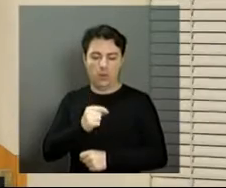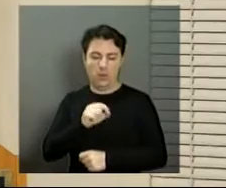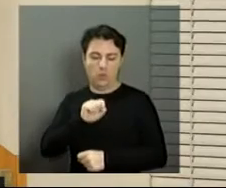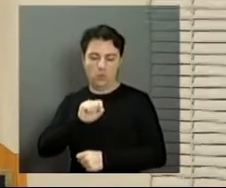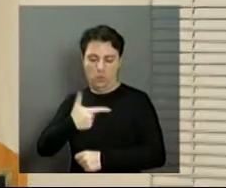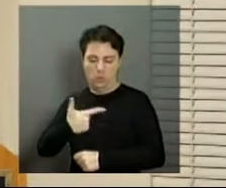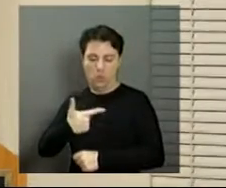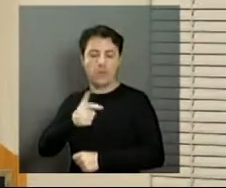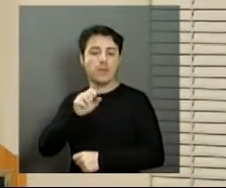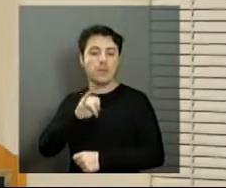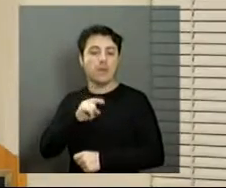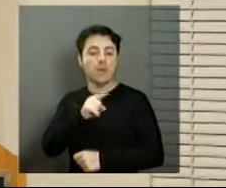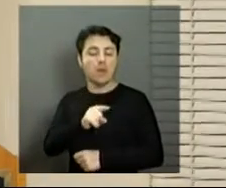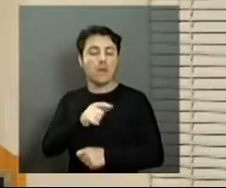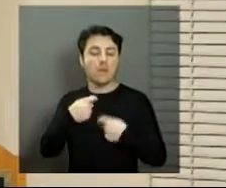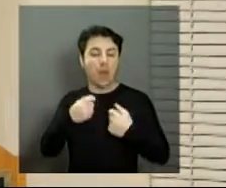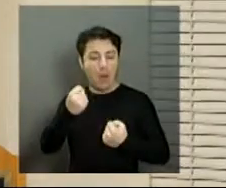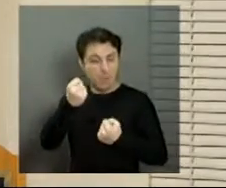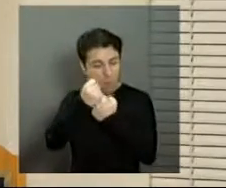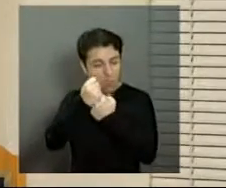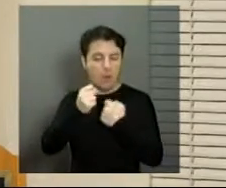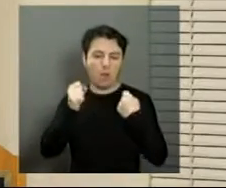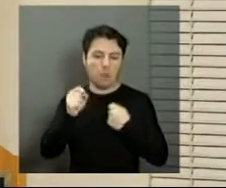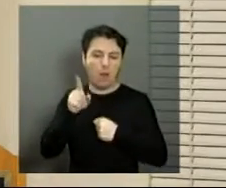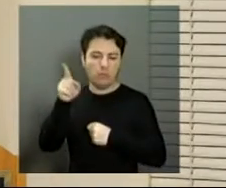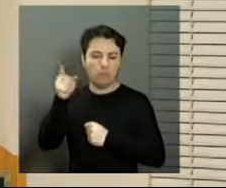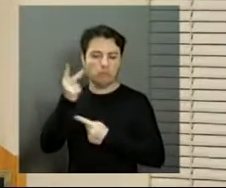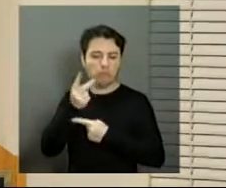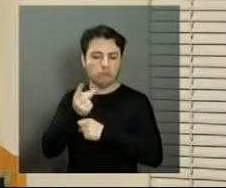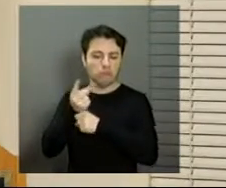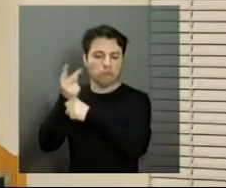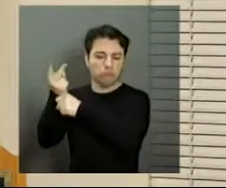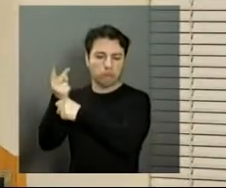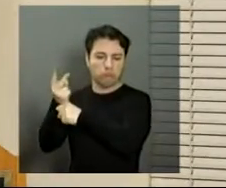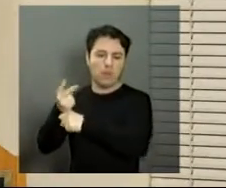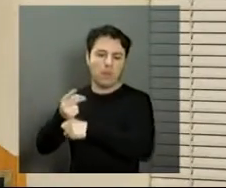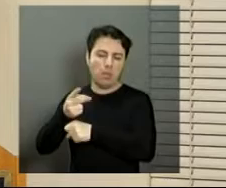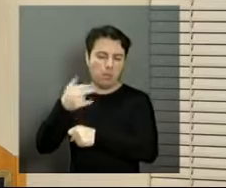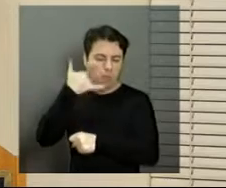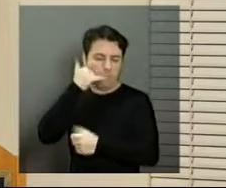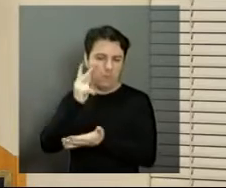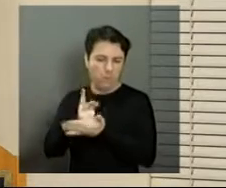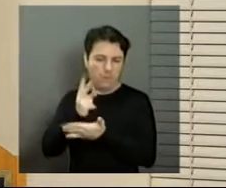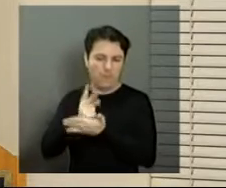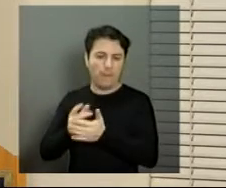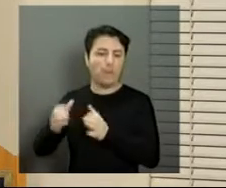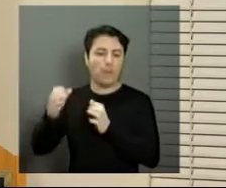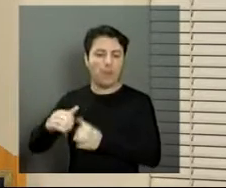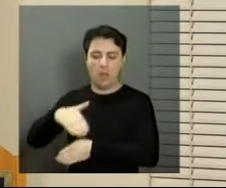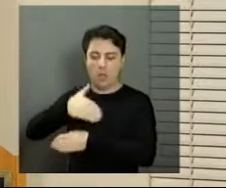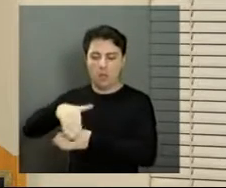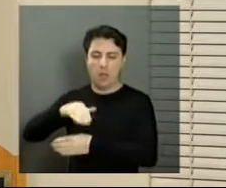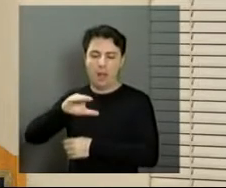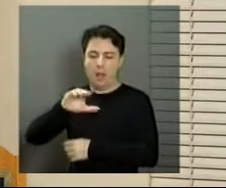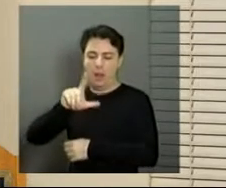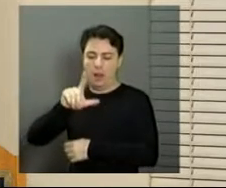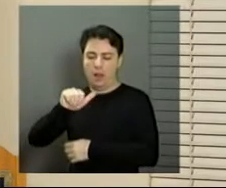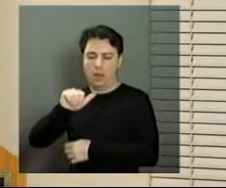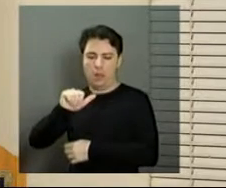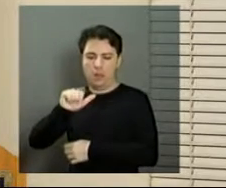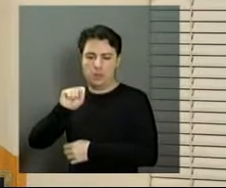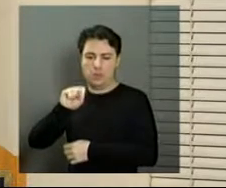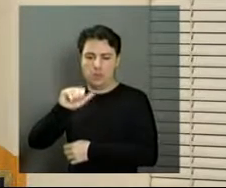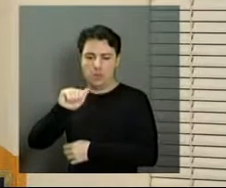2082 e aqueles que precisam de apoio também podem procurar a entidade pelo mesmo telefone. A sede está localizada na Avenida La Salle,